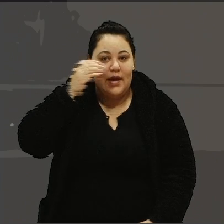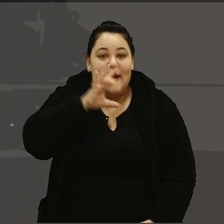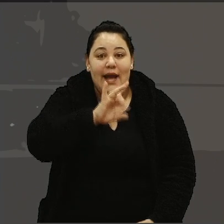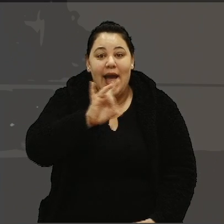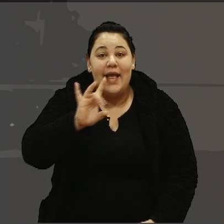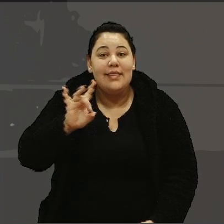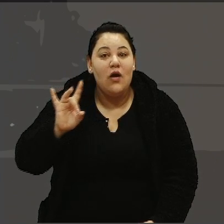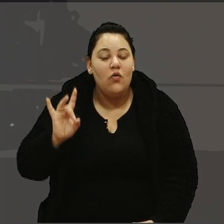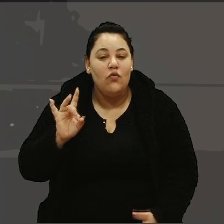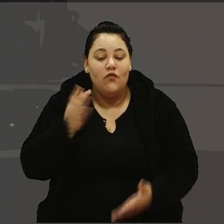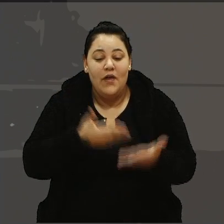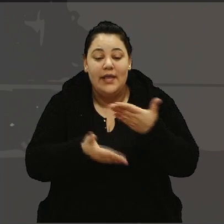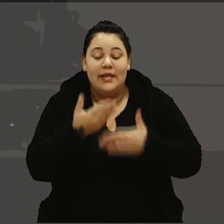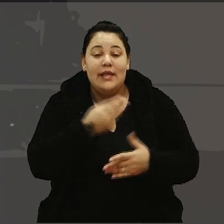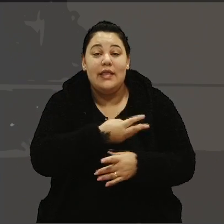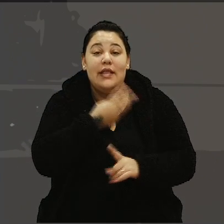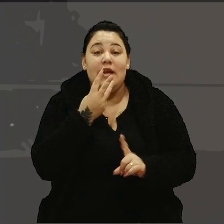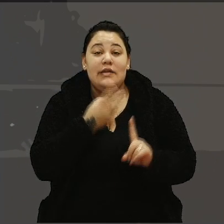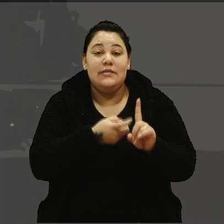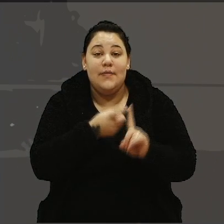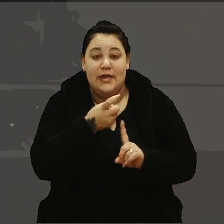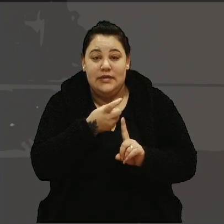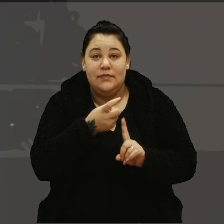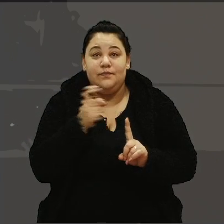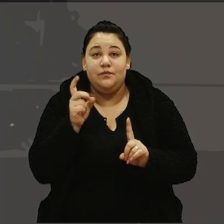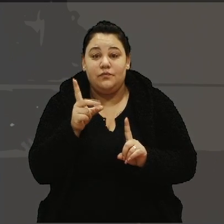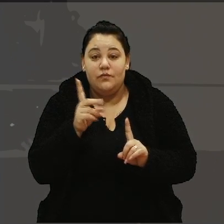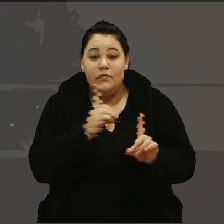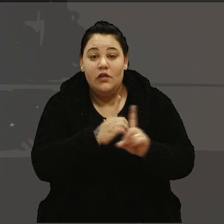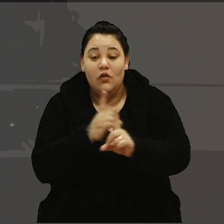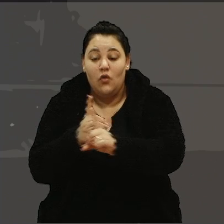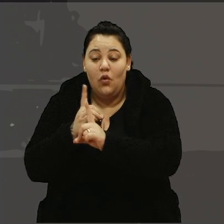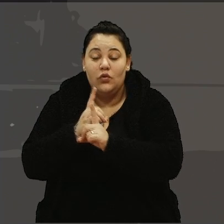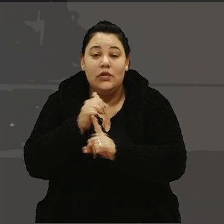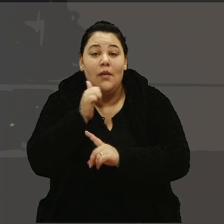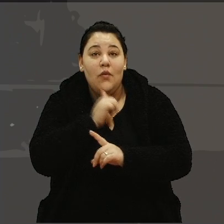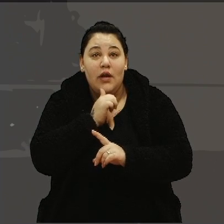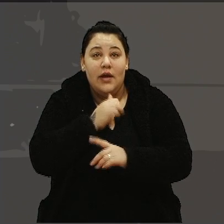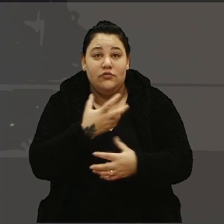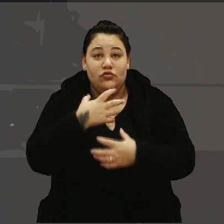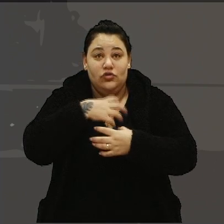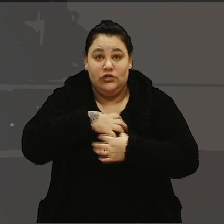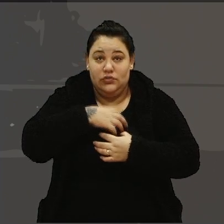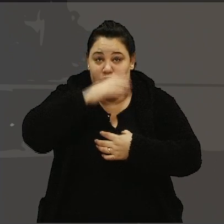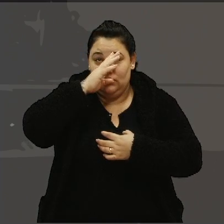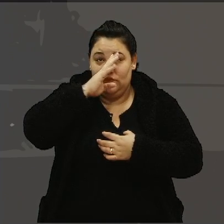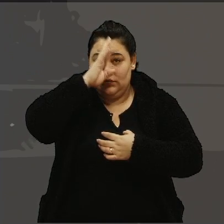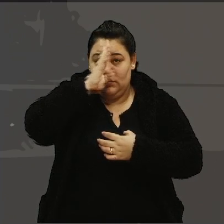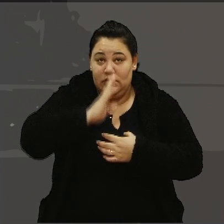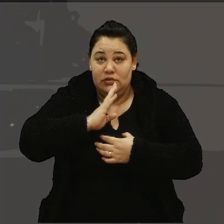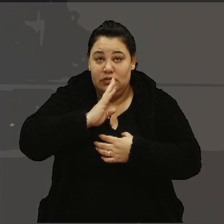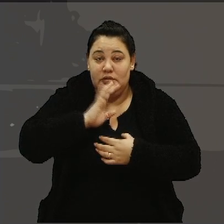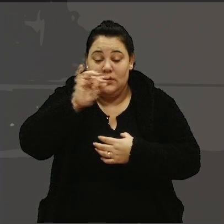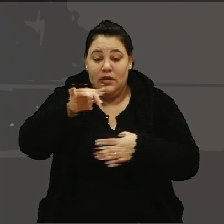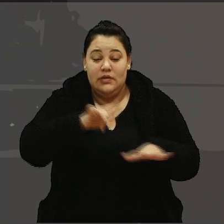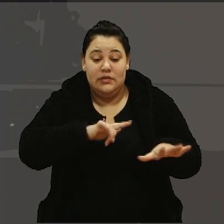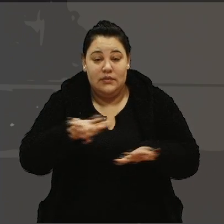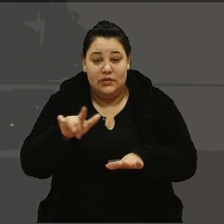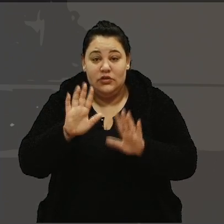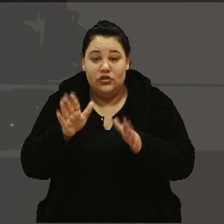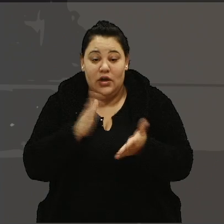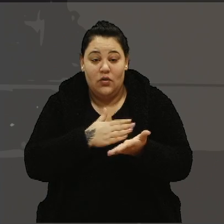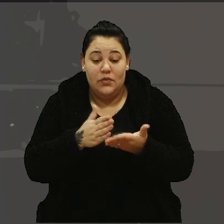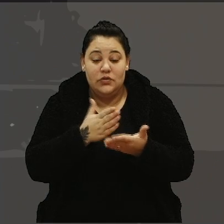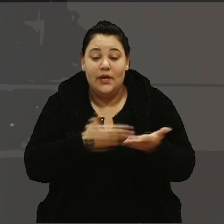atender por 3 meses, 12 encontros essas mulheres gratuitamente. Essa semana já estão começando o